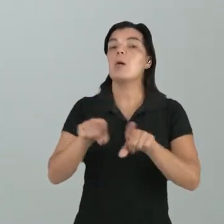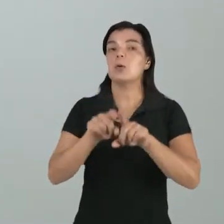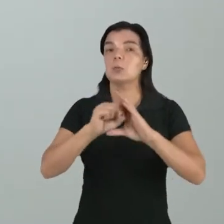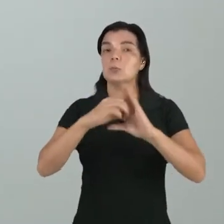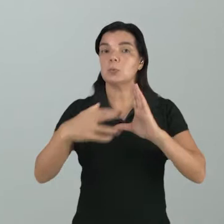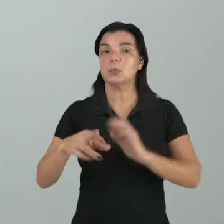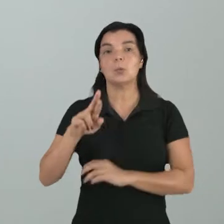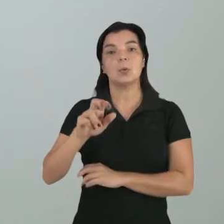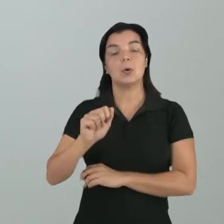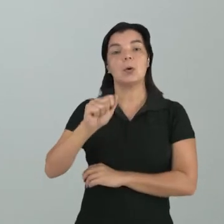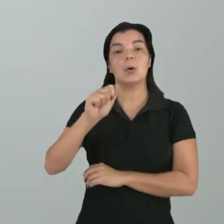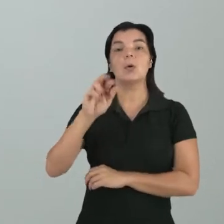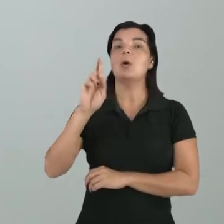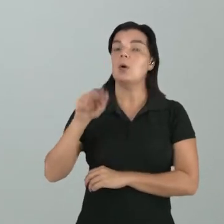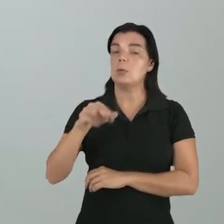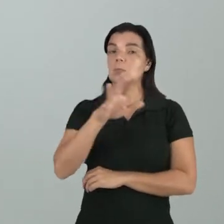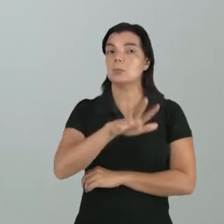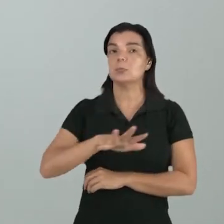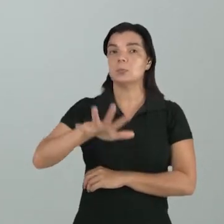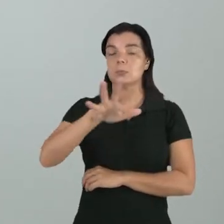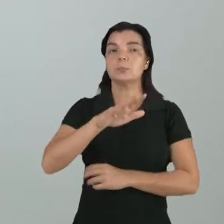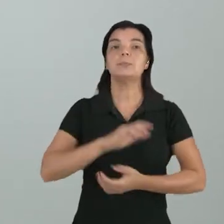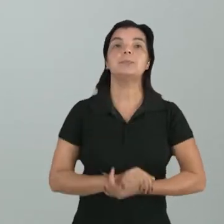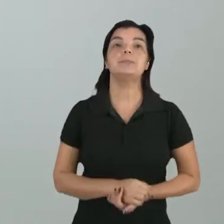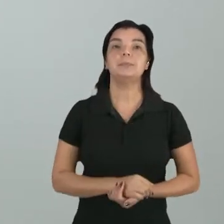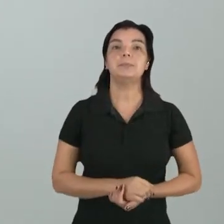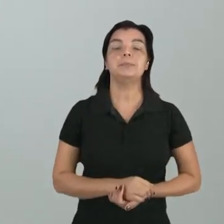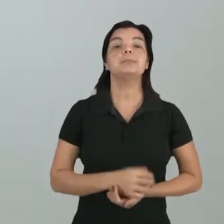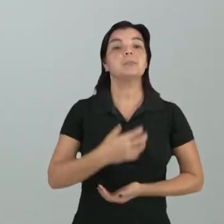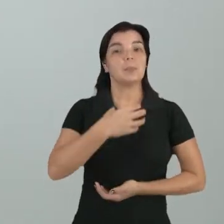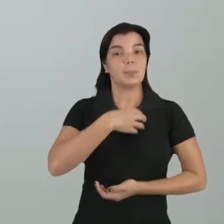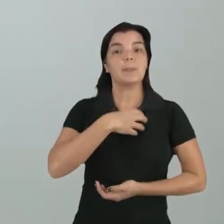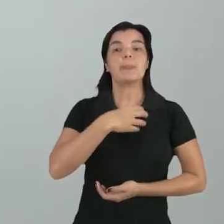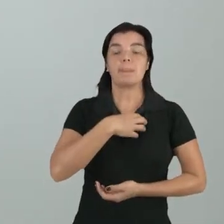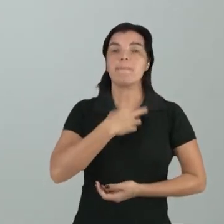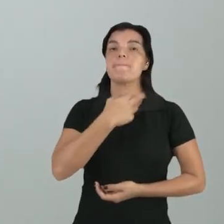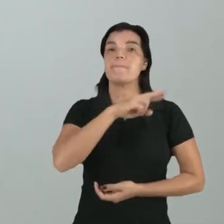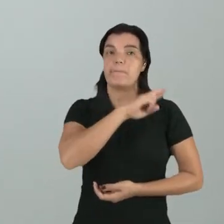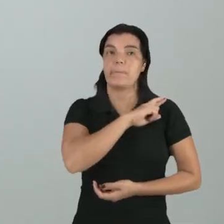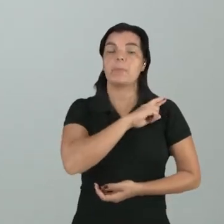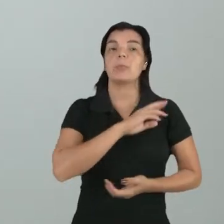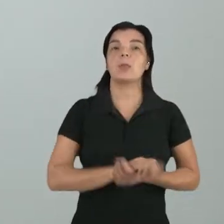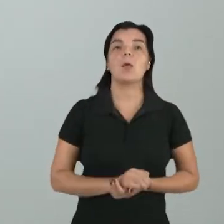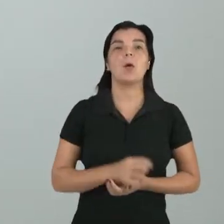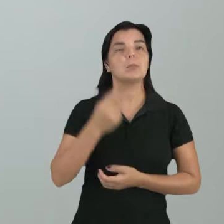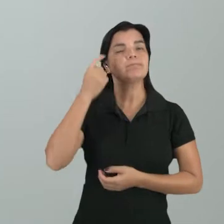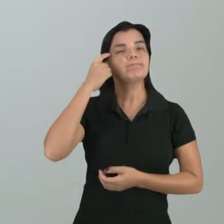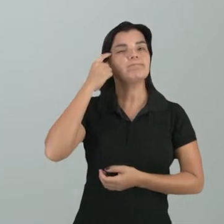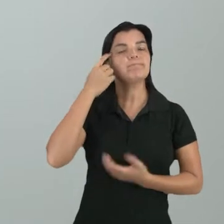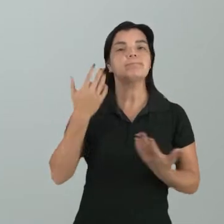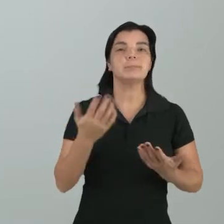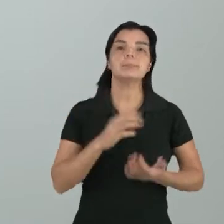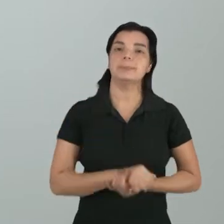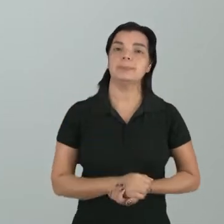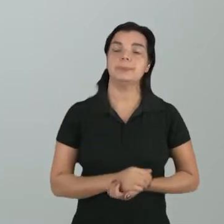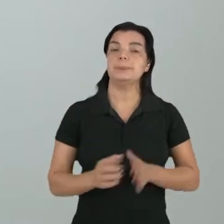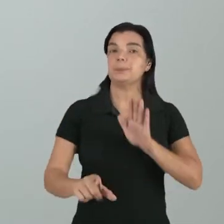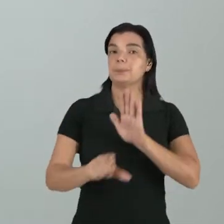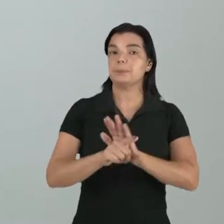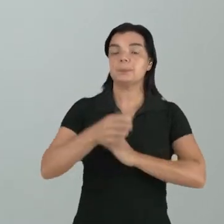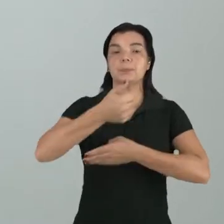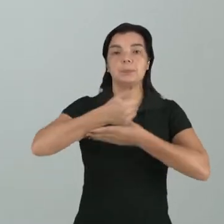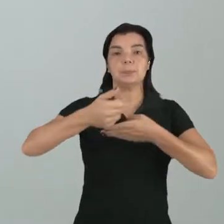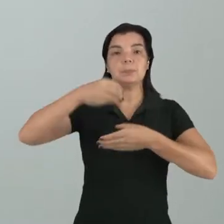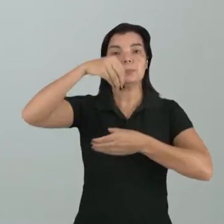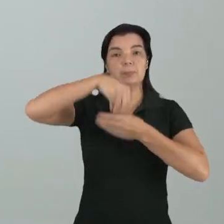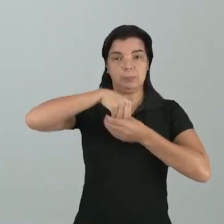deriva dessa razão universal. Então, há um senso de dever, há uma intuição. A lei